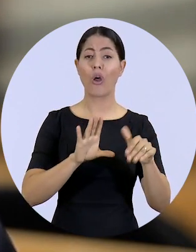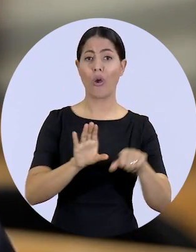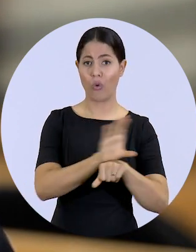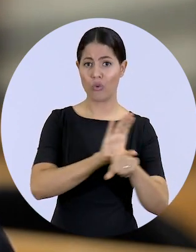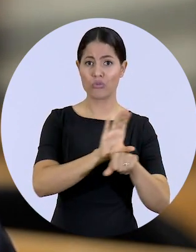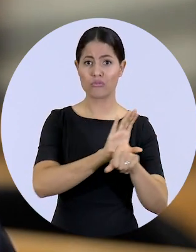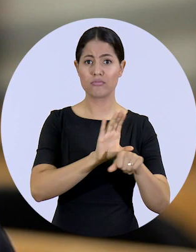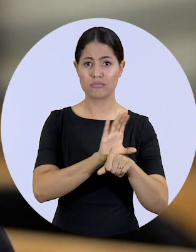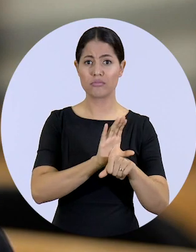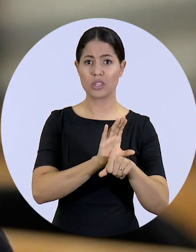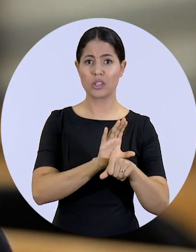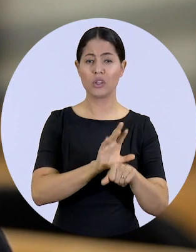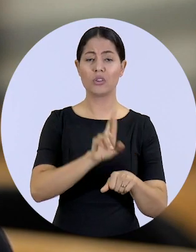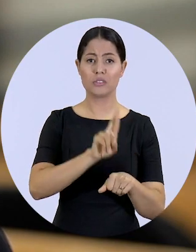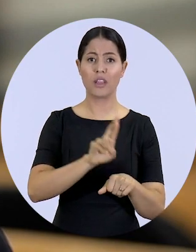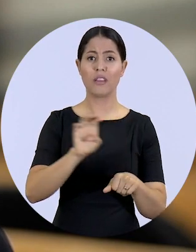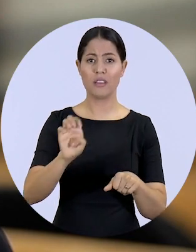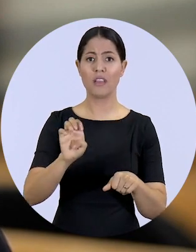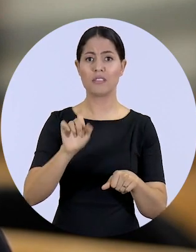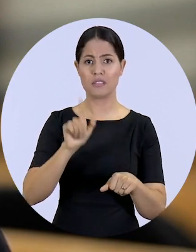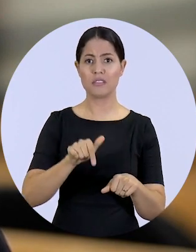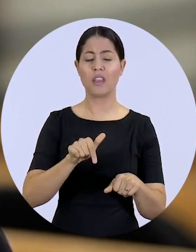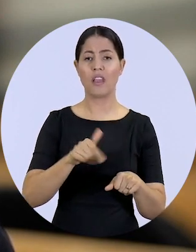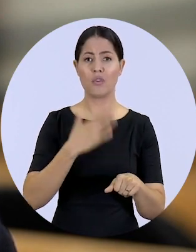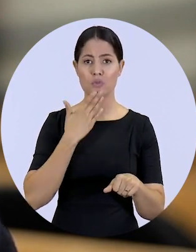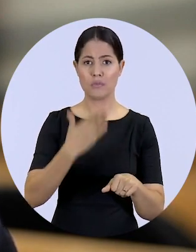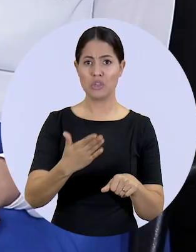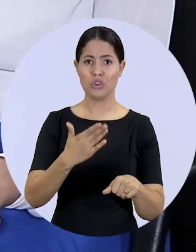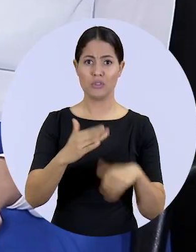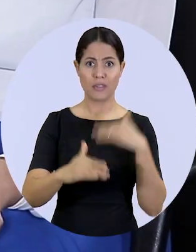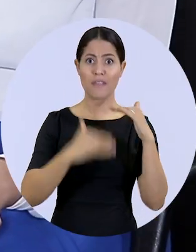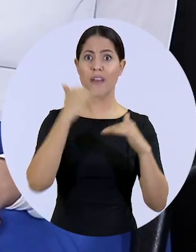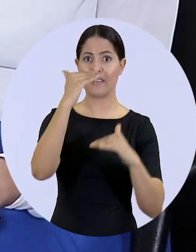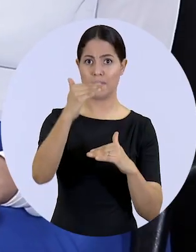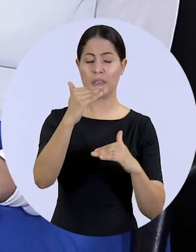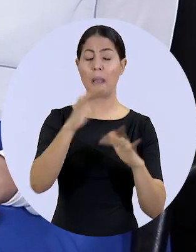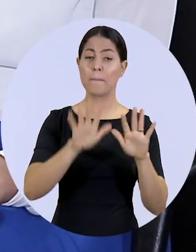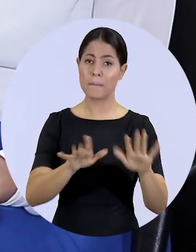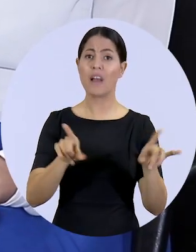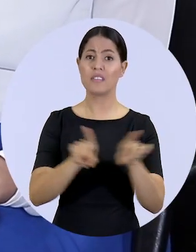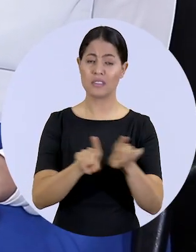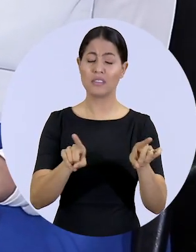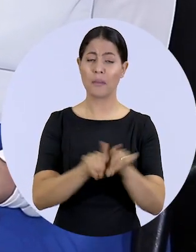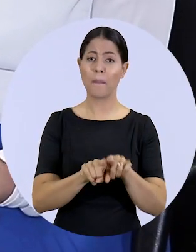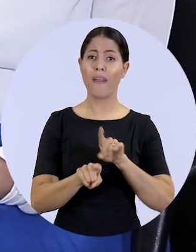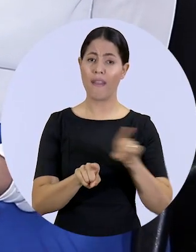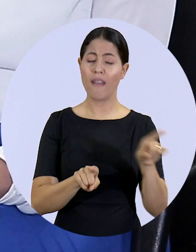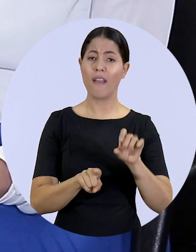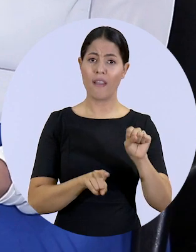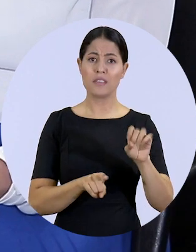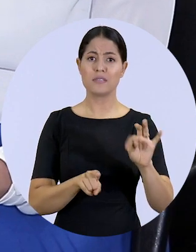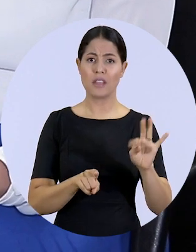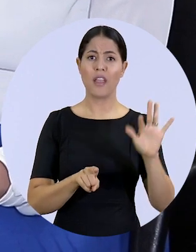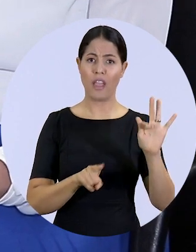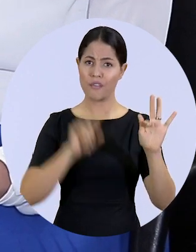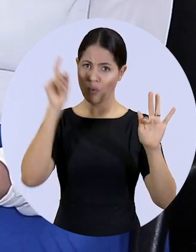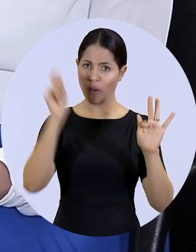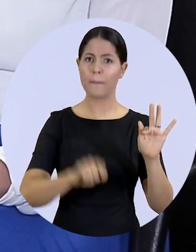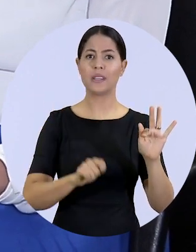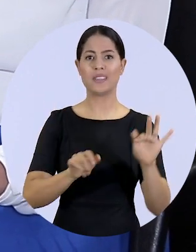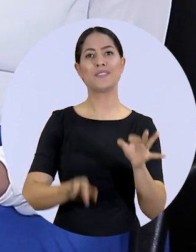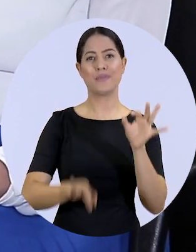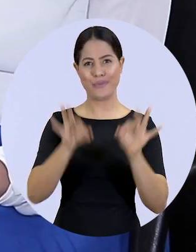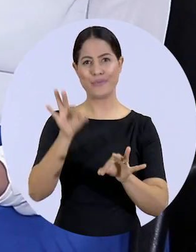constitucionais nos RS, nos recursos extraordinários, né? Mas o Supremo tem também uma competência originária para